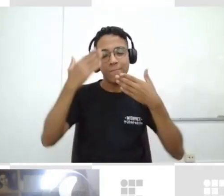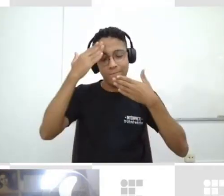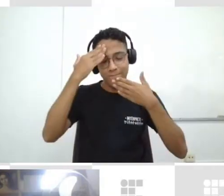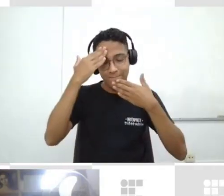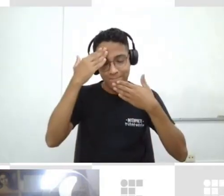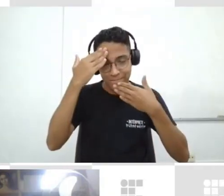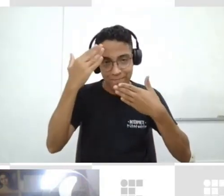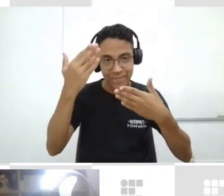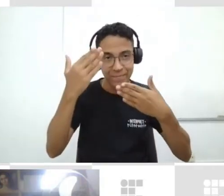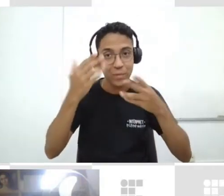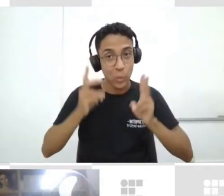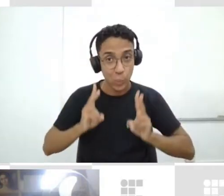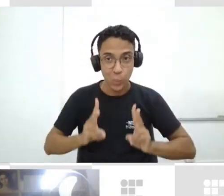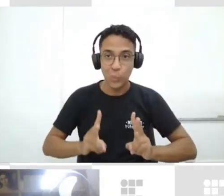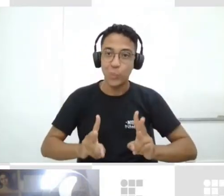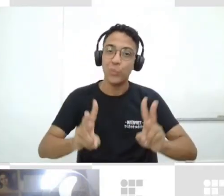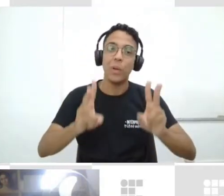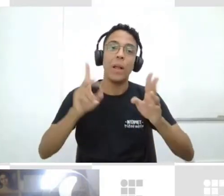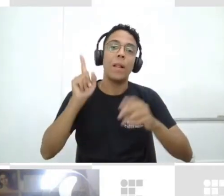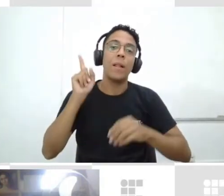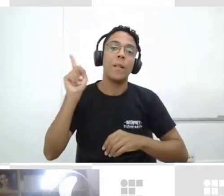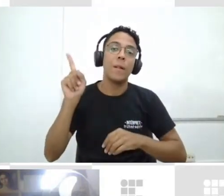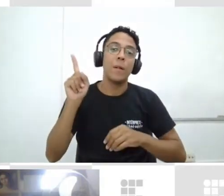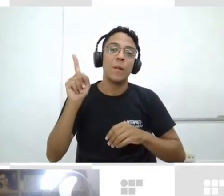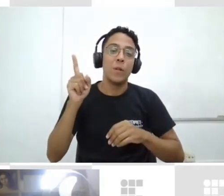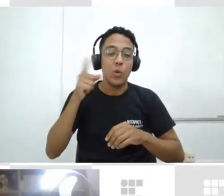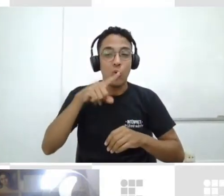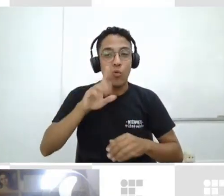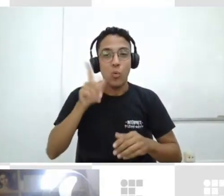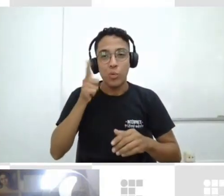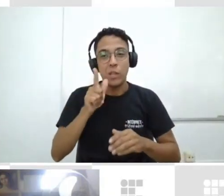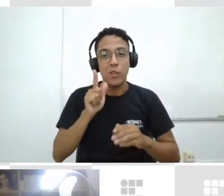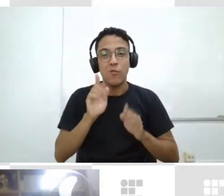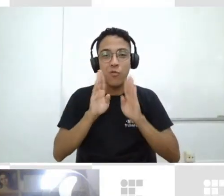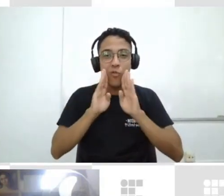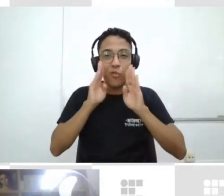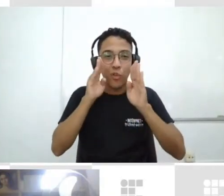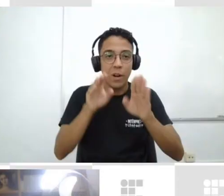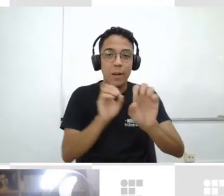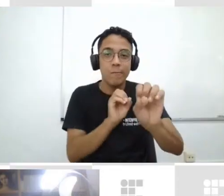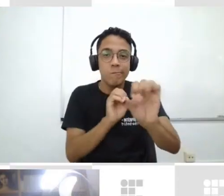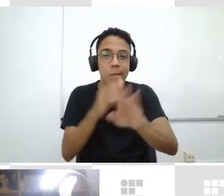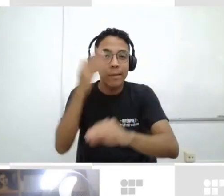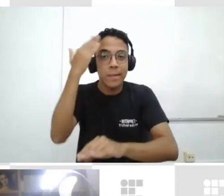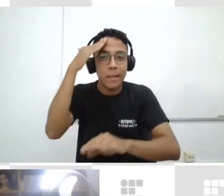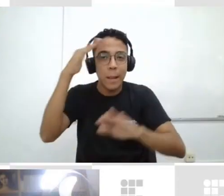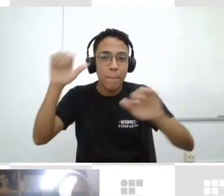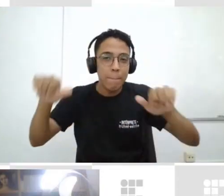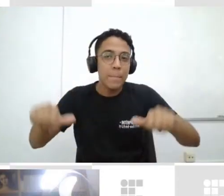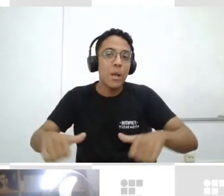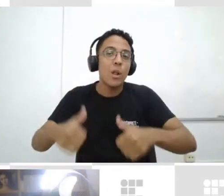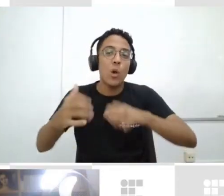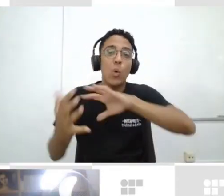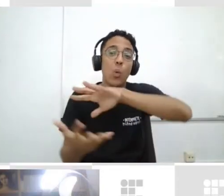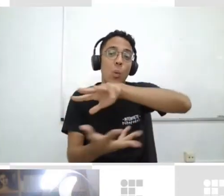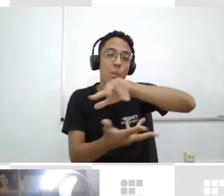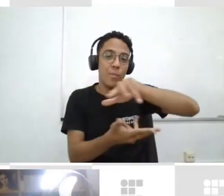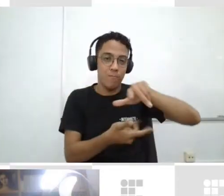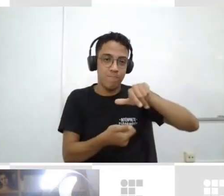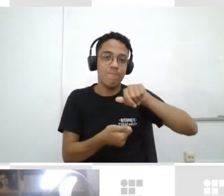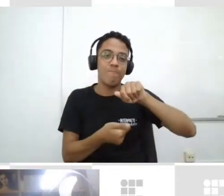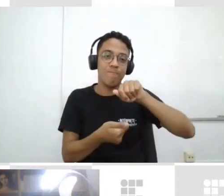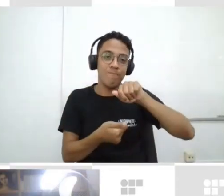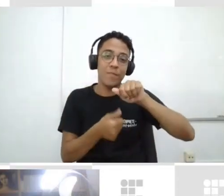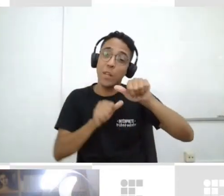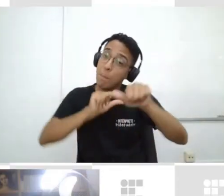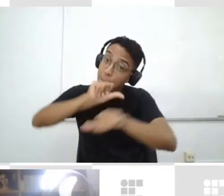e sigamos firmes ali na nossa missão educacional, né, de compreender melhor o mundo e, quiçá,